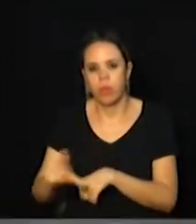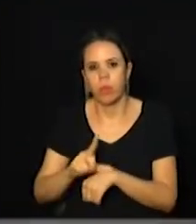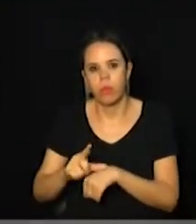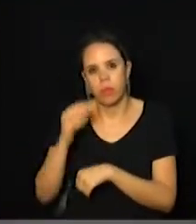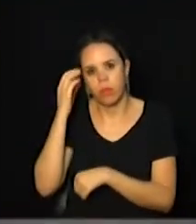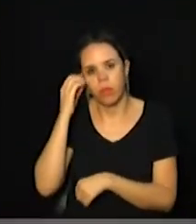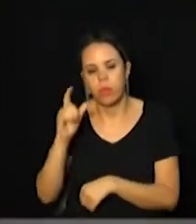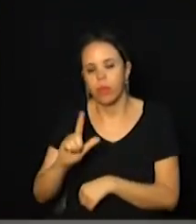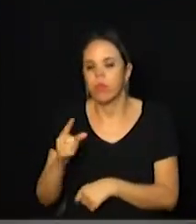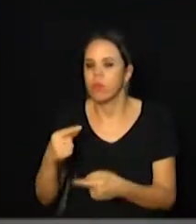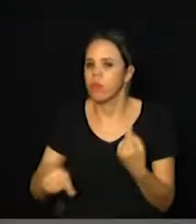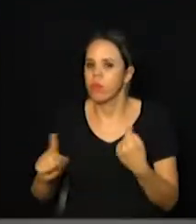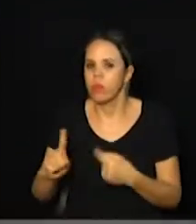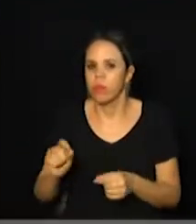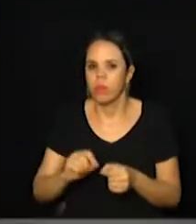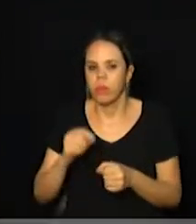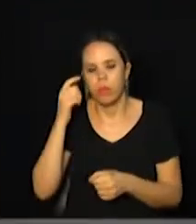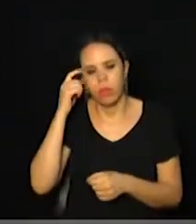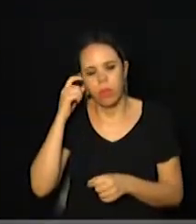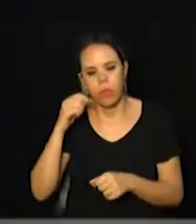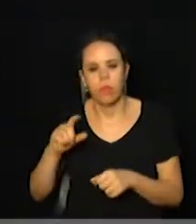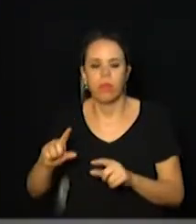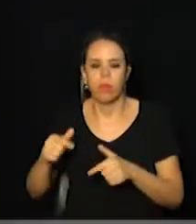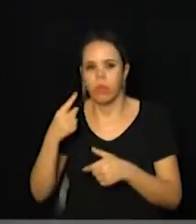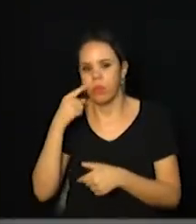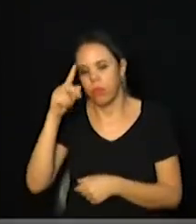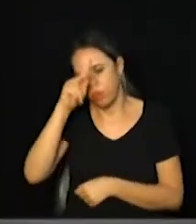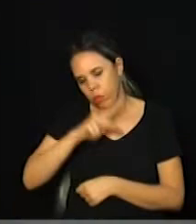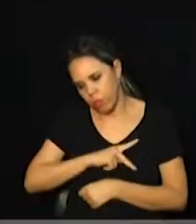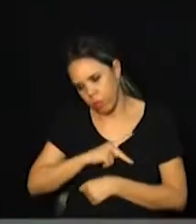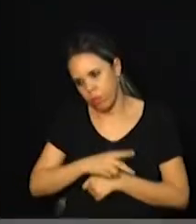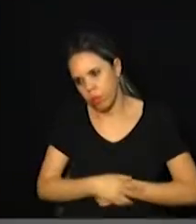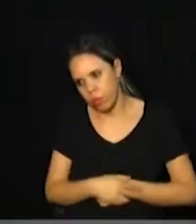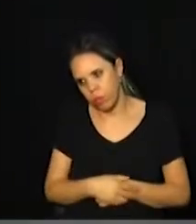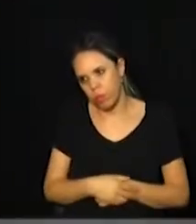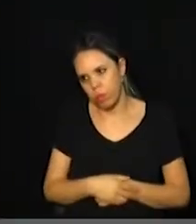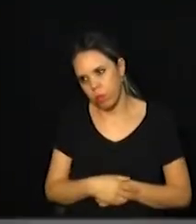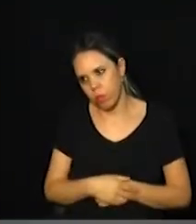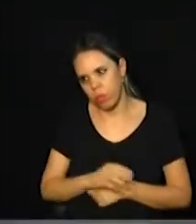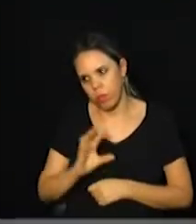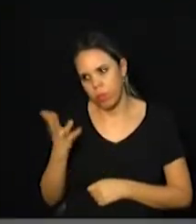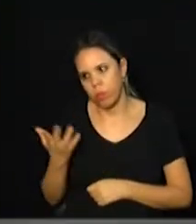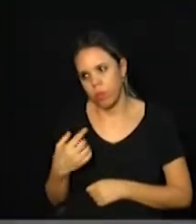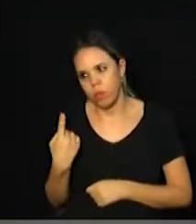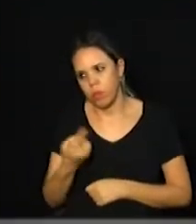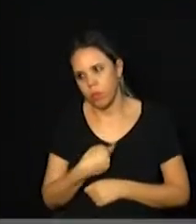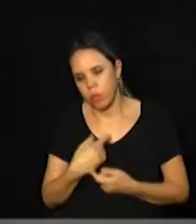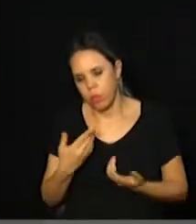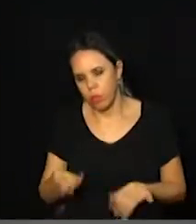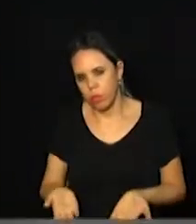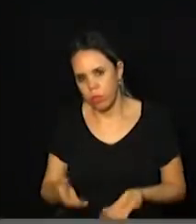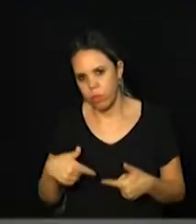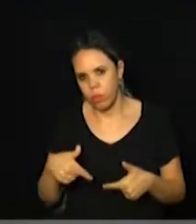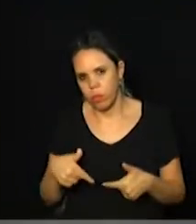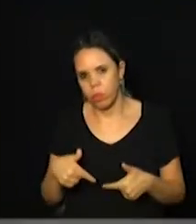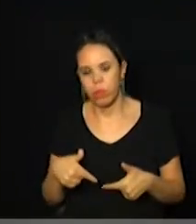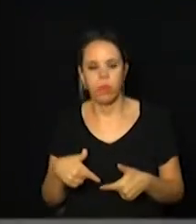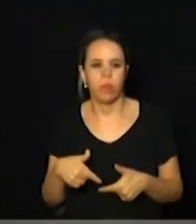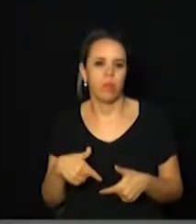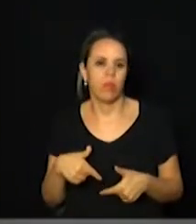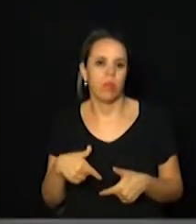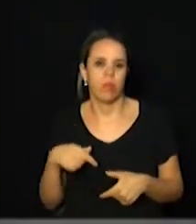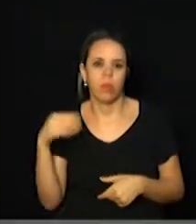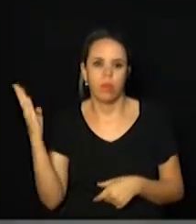da licitação acho que ele não vai defender ele vai defender o interesse dele então o que que acontece nós trabalhadores e